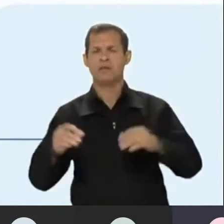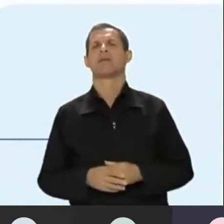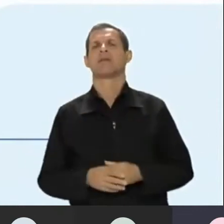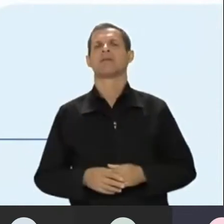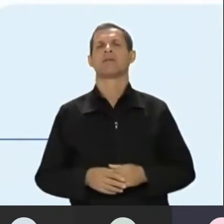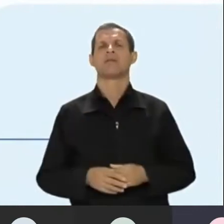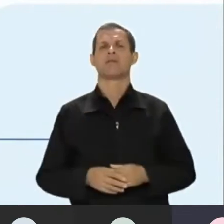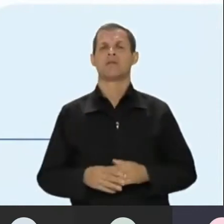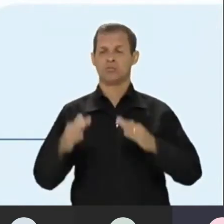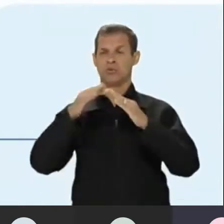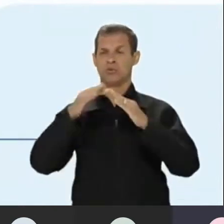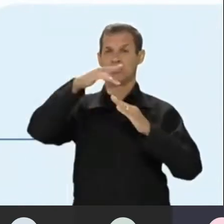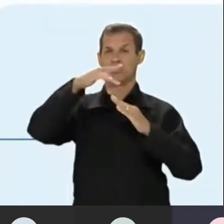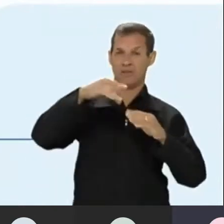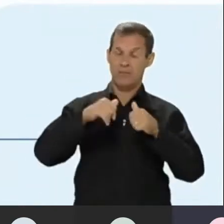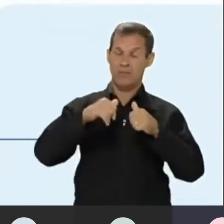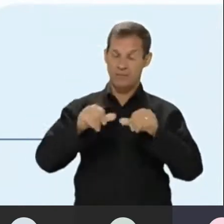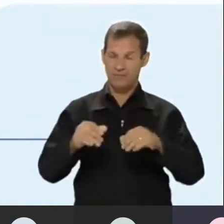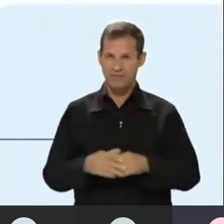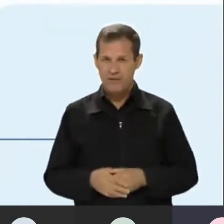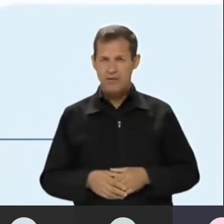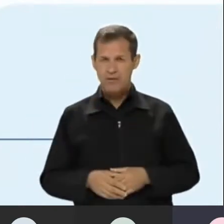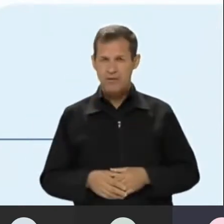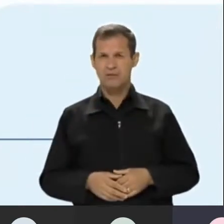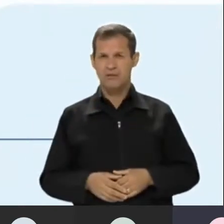aqui na cobertura e através da